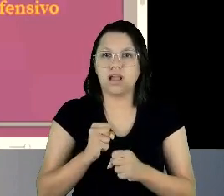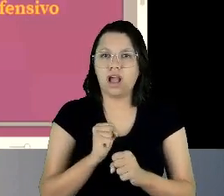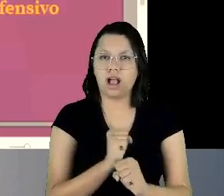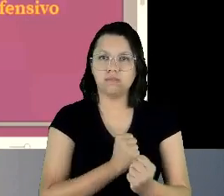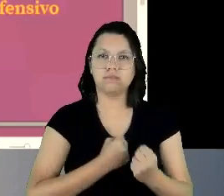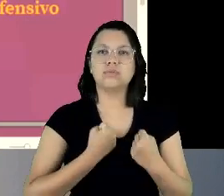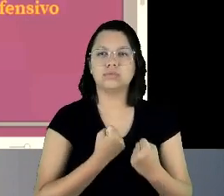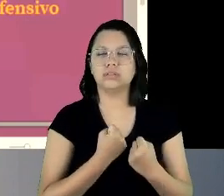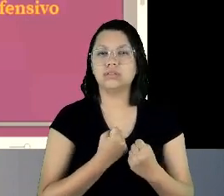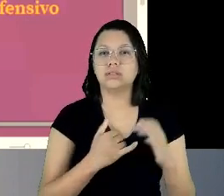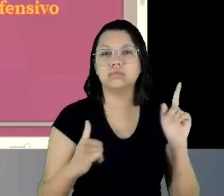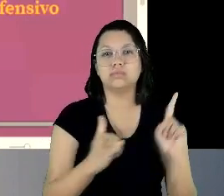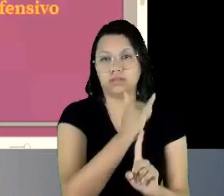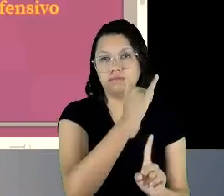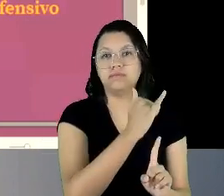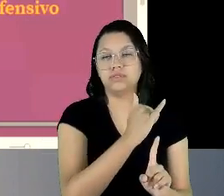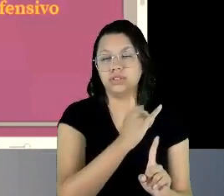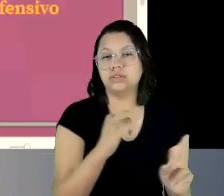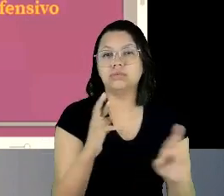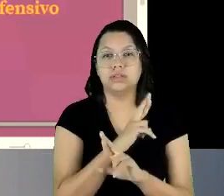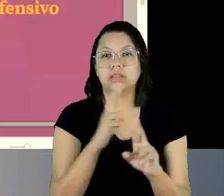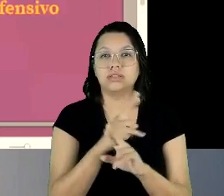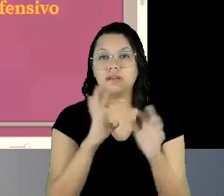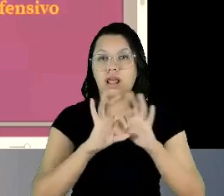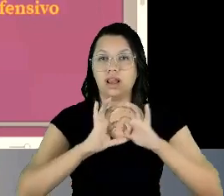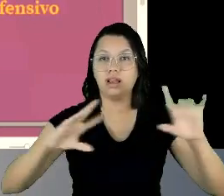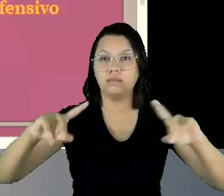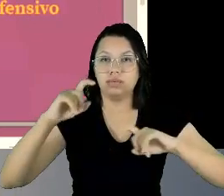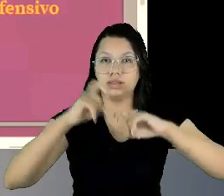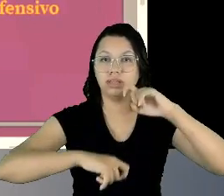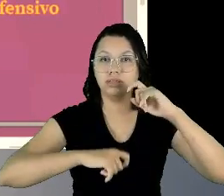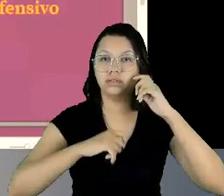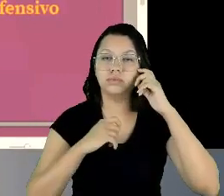das vítimas, né, contra a violação da liberdade sexual.